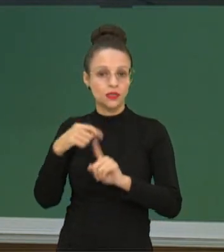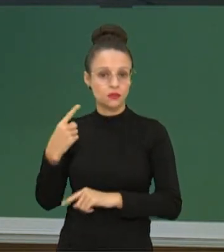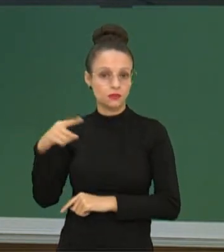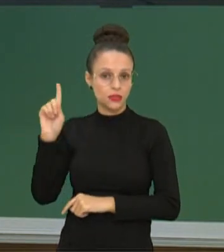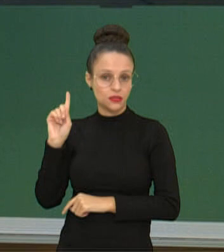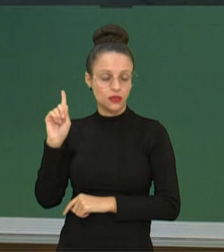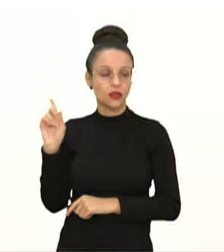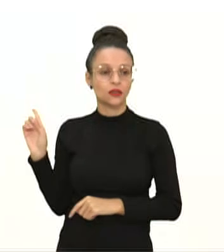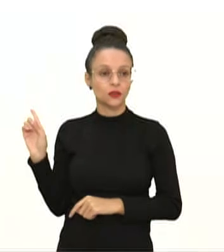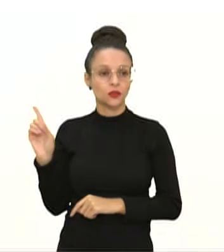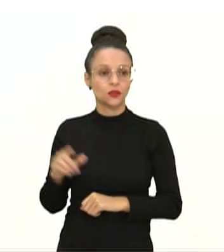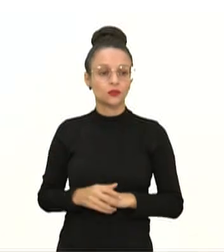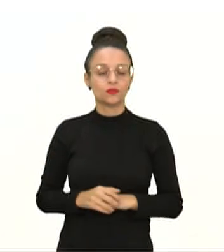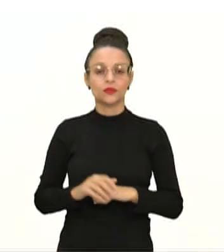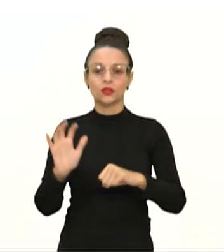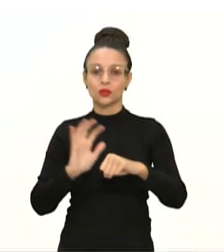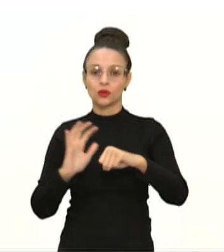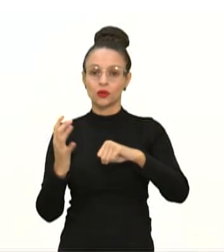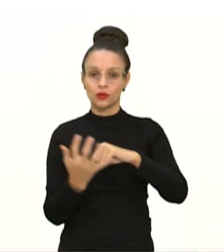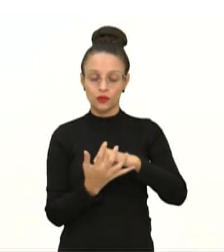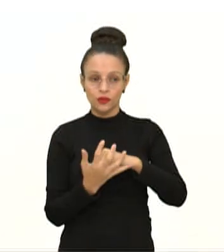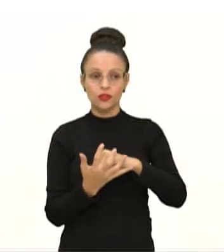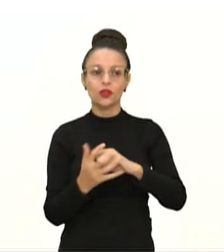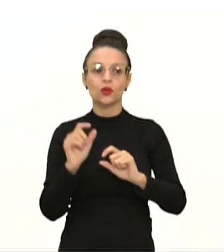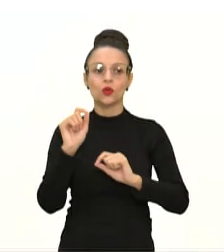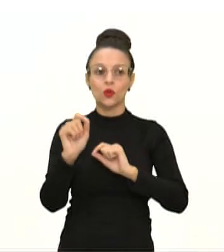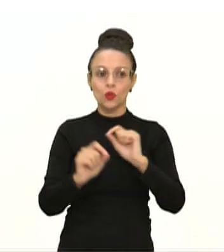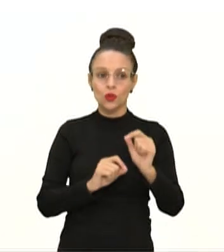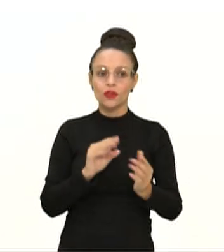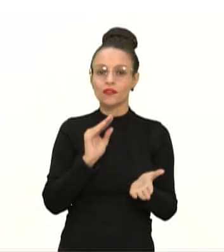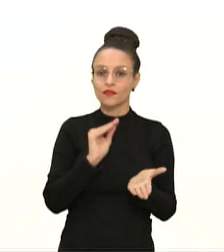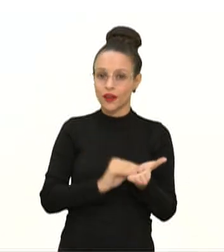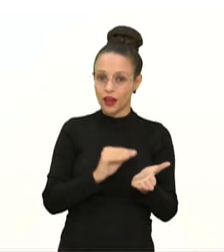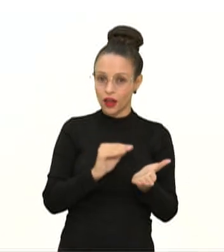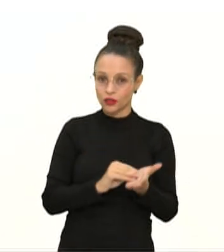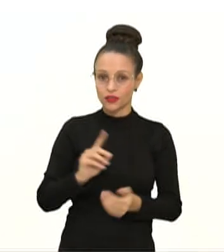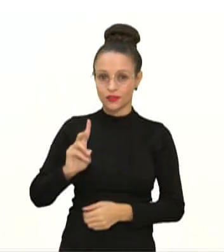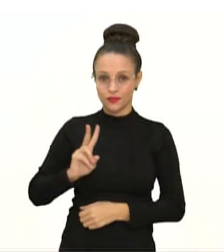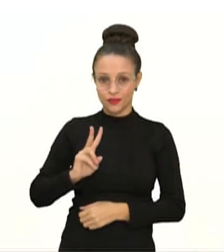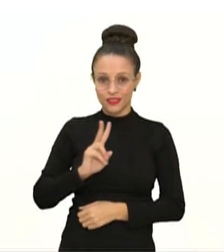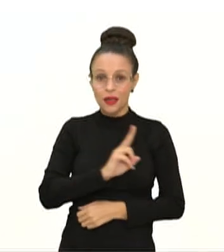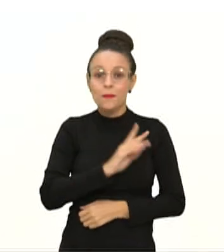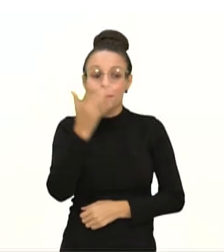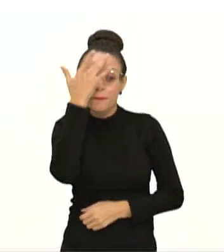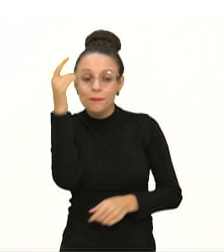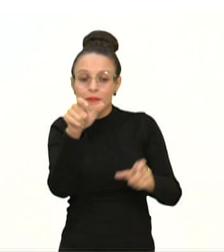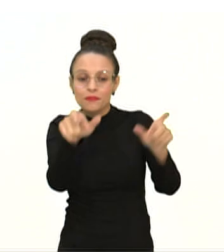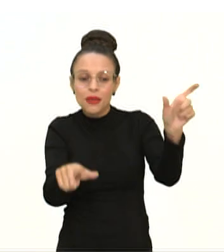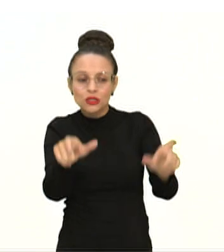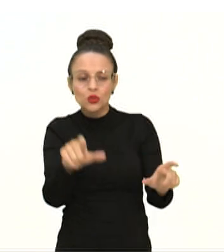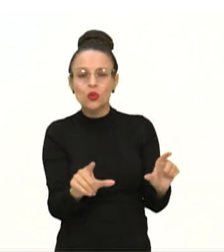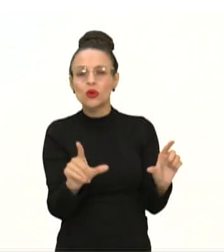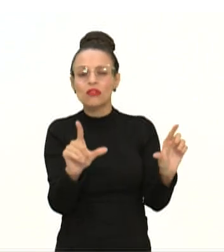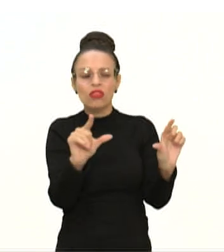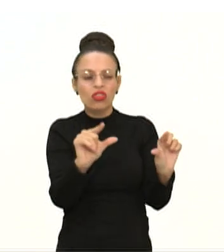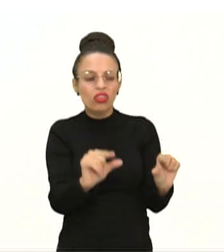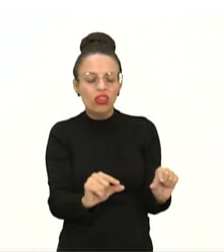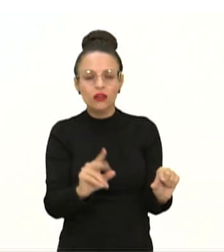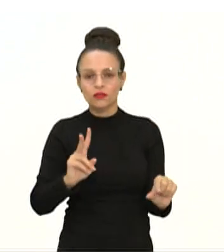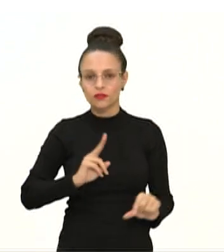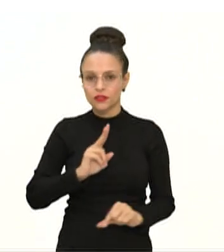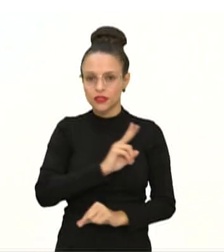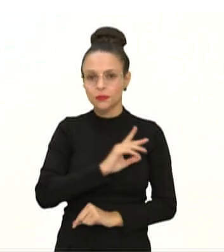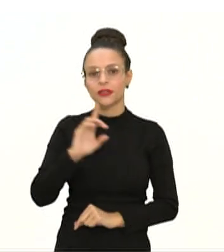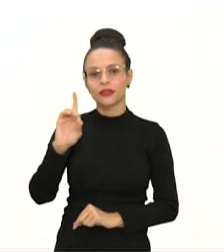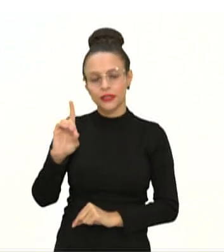passado. Covid-19, deficiência de vitamina D, quer dizer, pessoas que têm baixa vitamina D